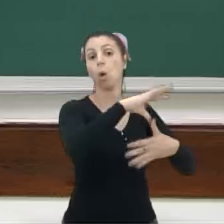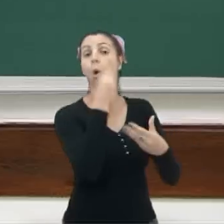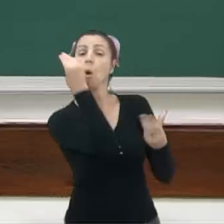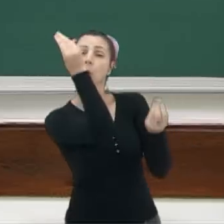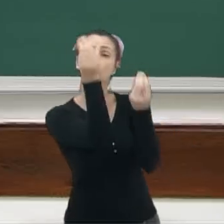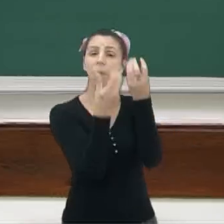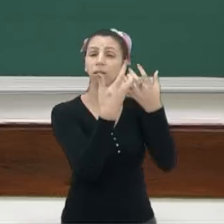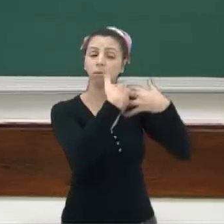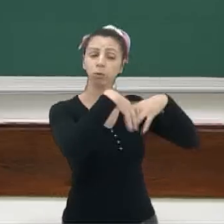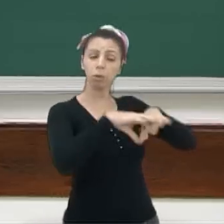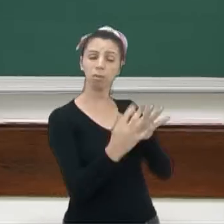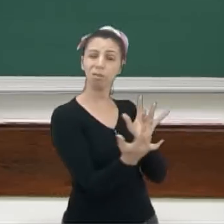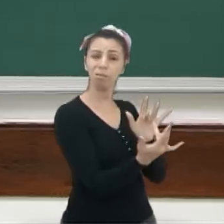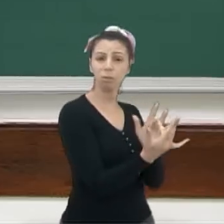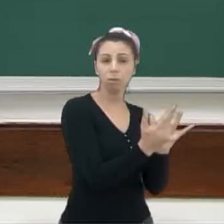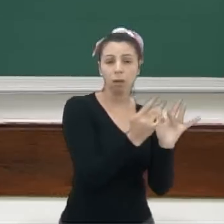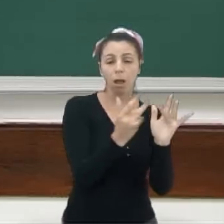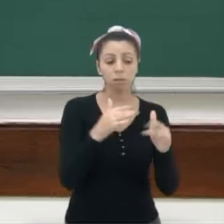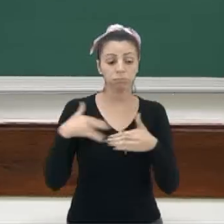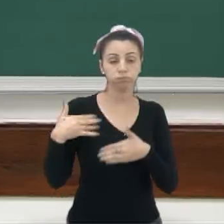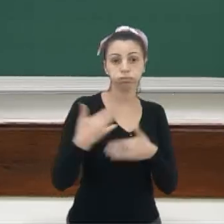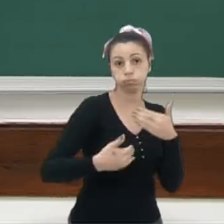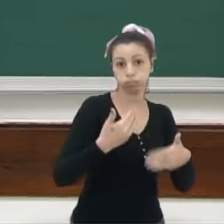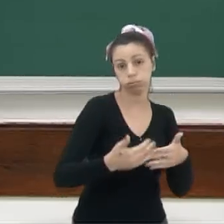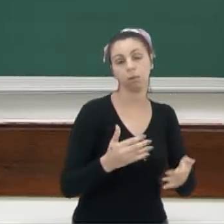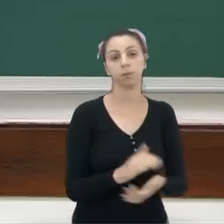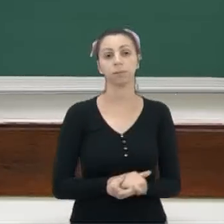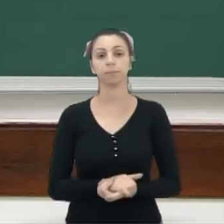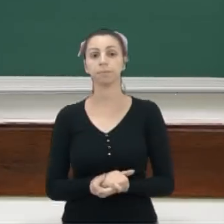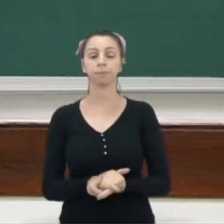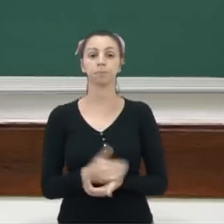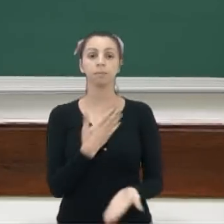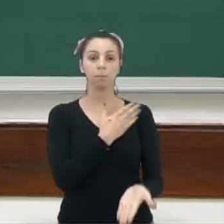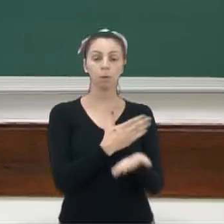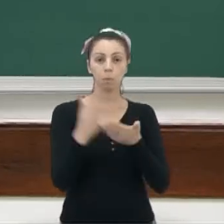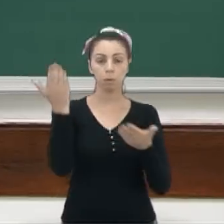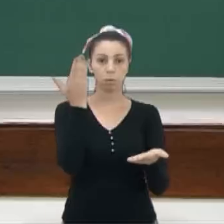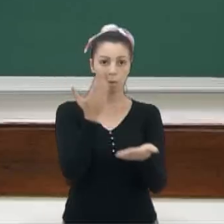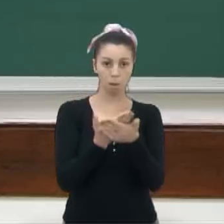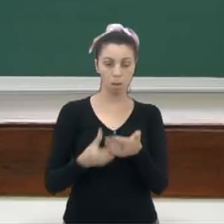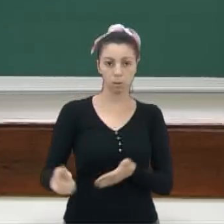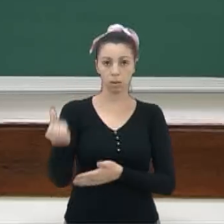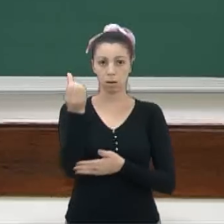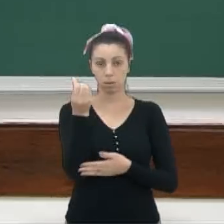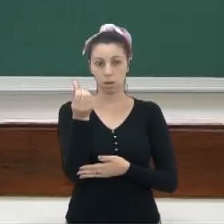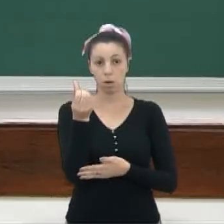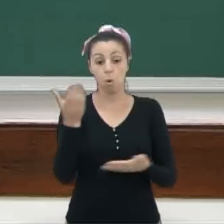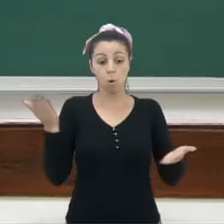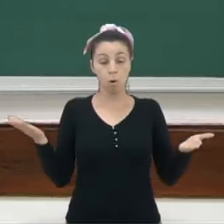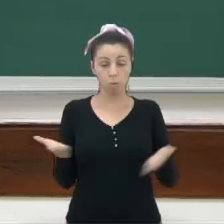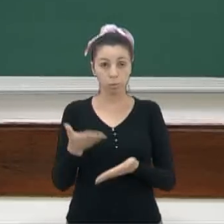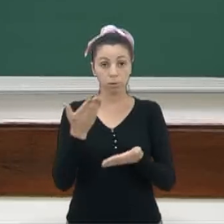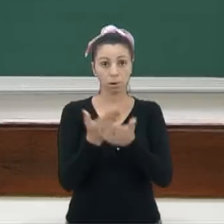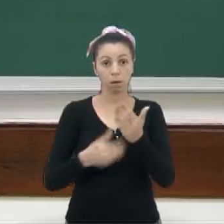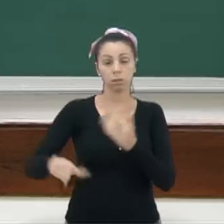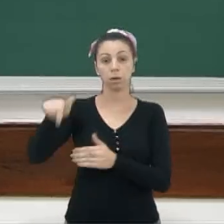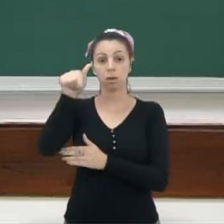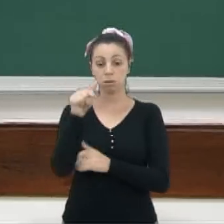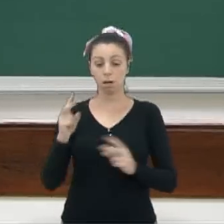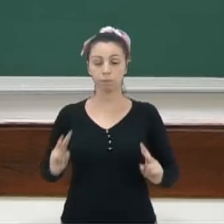entender melhor todo esse processo aí. Tá? Então a gente começou na aula 6 e hoje na nossa aula 7 a gente está